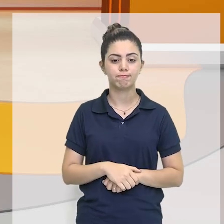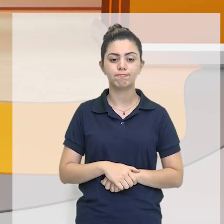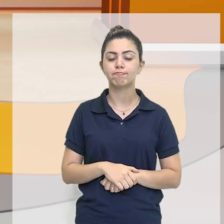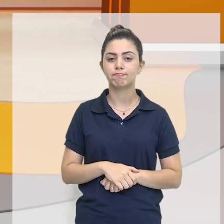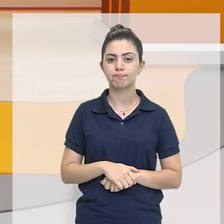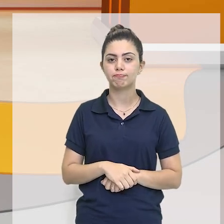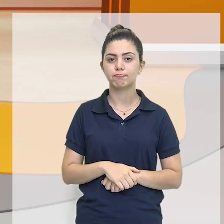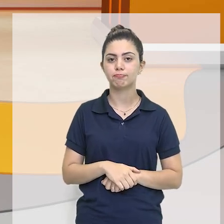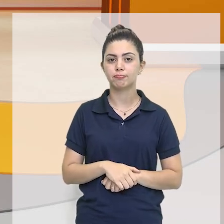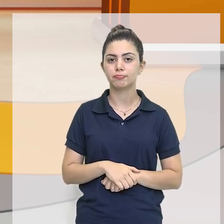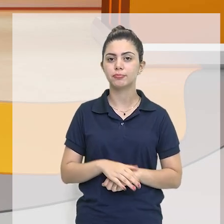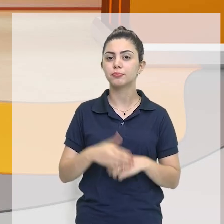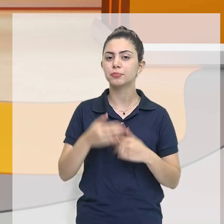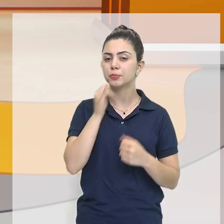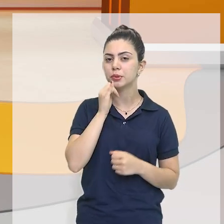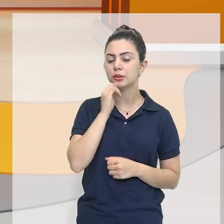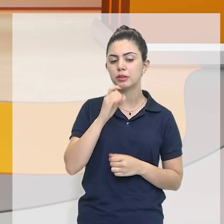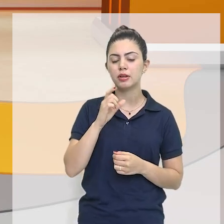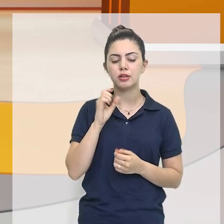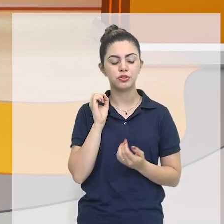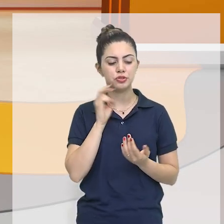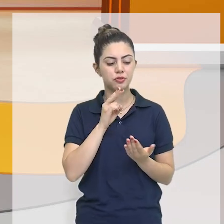deparamos com algumas produções